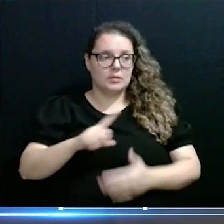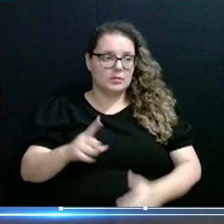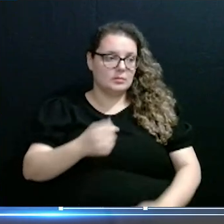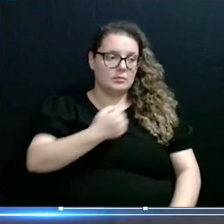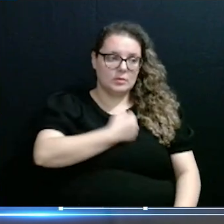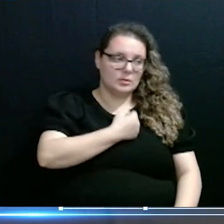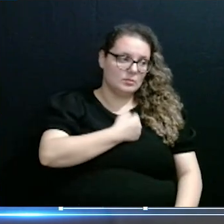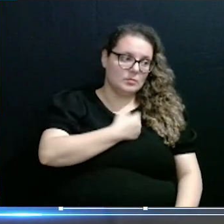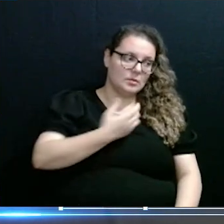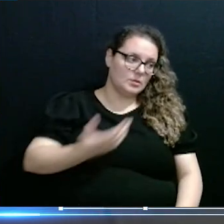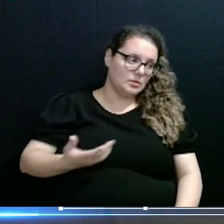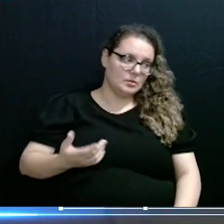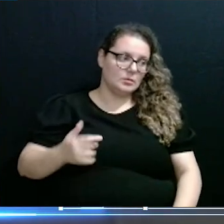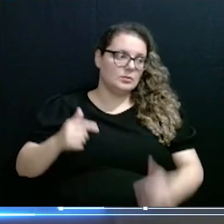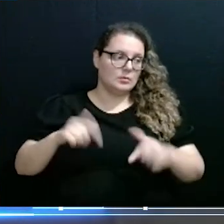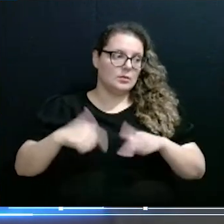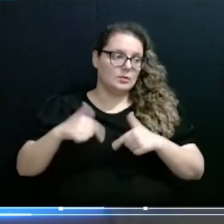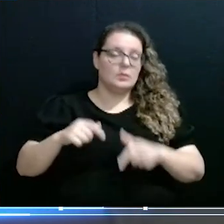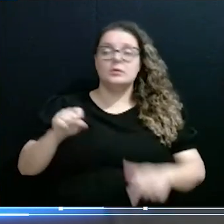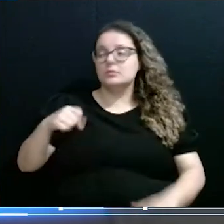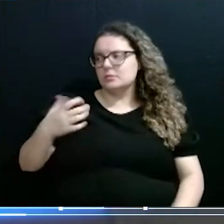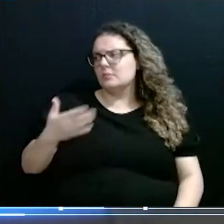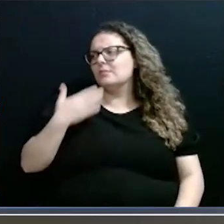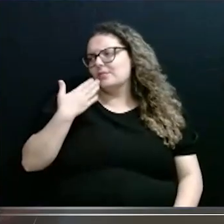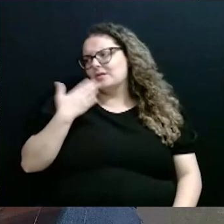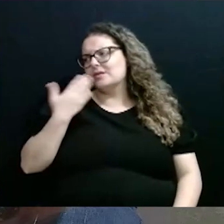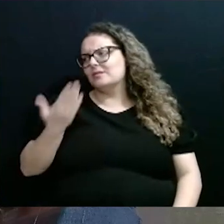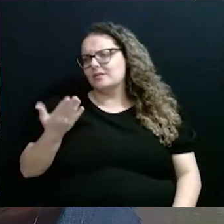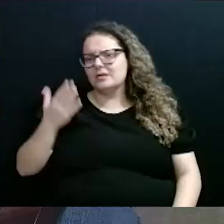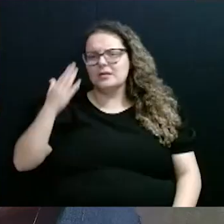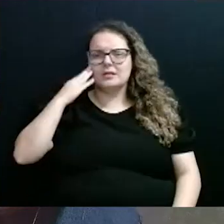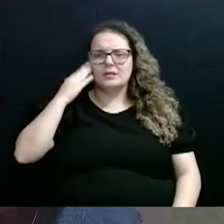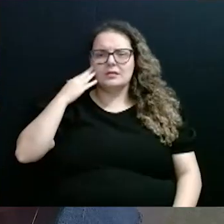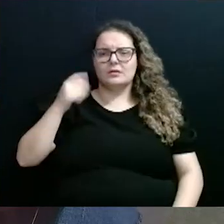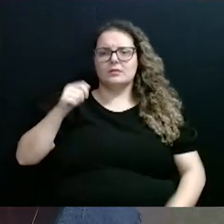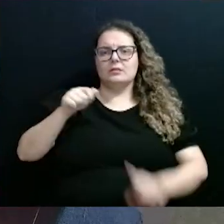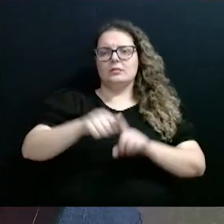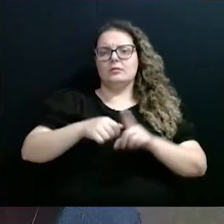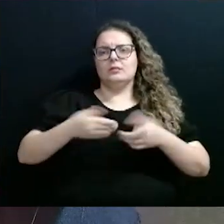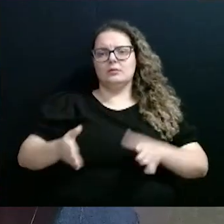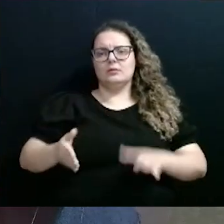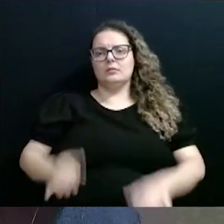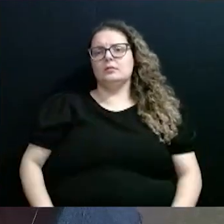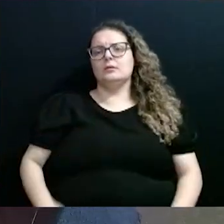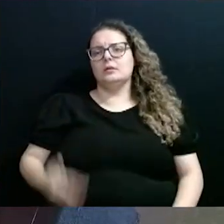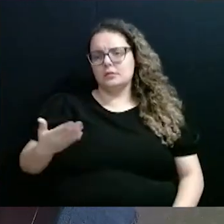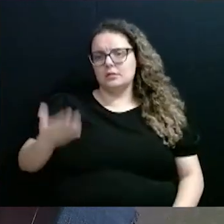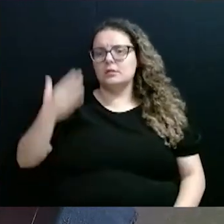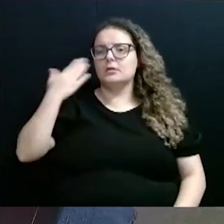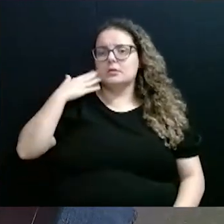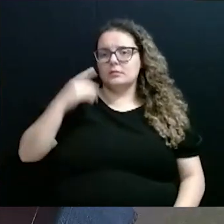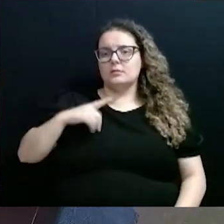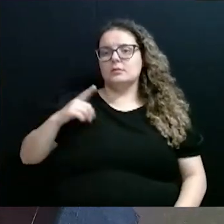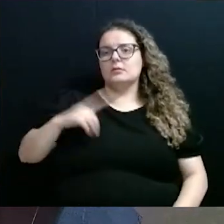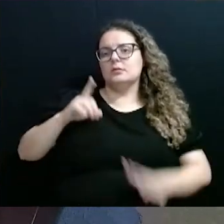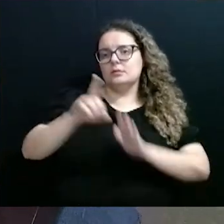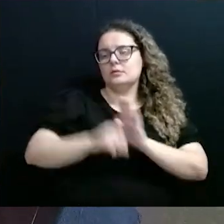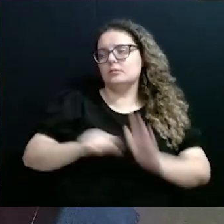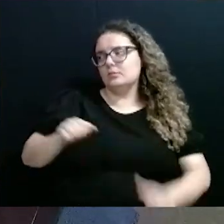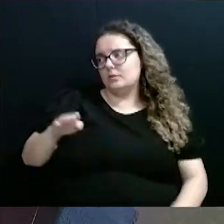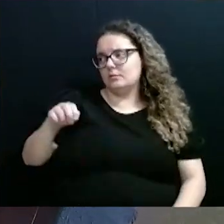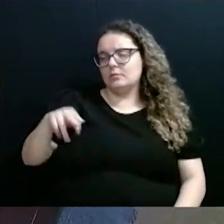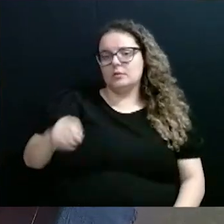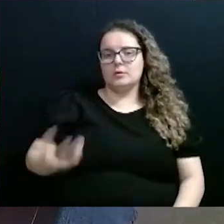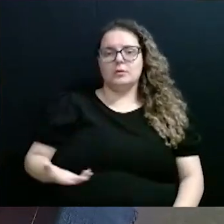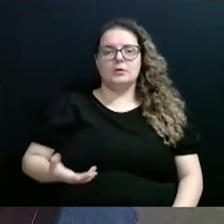número que está no PIS ou tempo de trabalho. Né? Isso, é muito mais fácil, né? Você saber que mês que você nasceu e a partir daí você sabe que você tem direito ao teu abono.